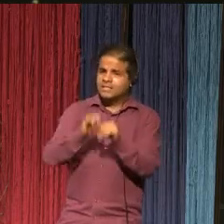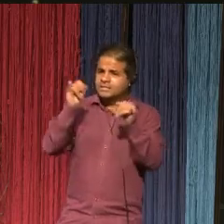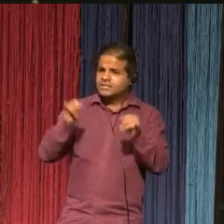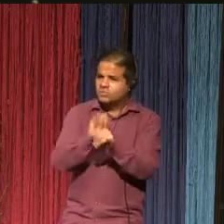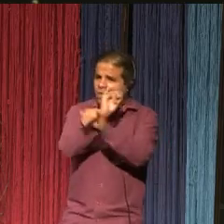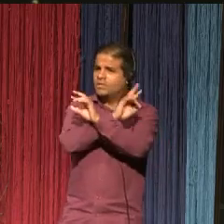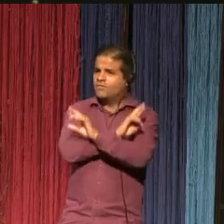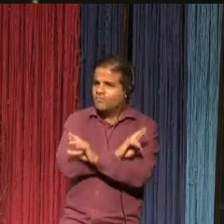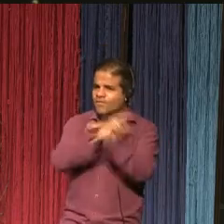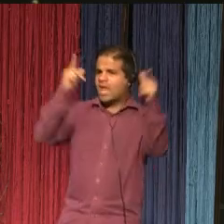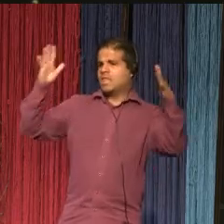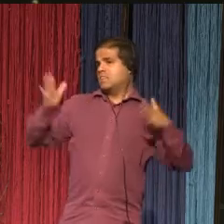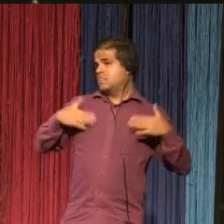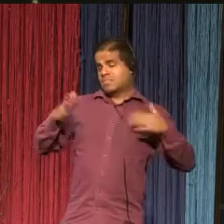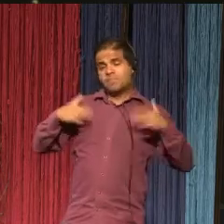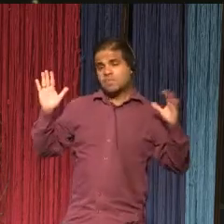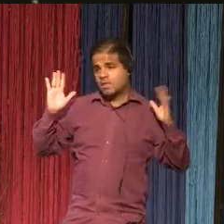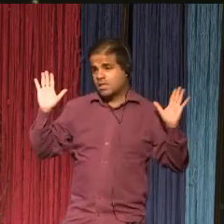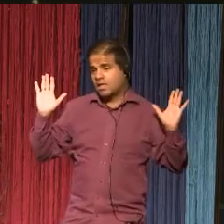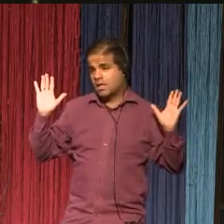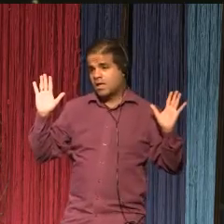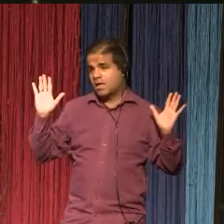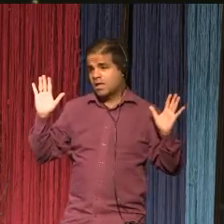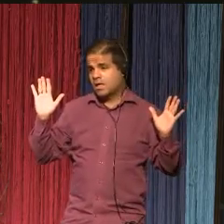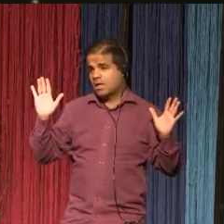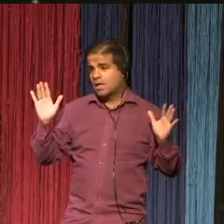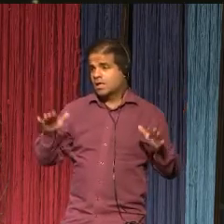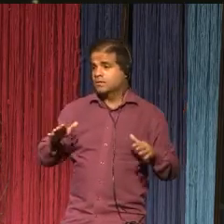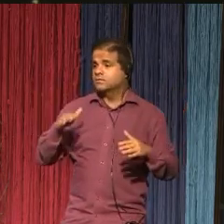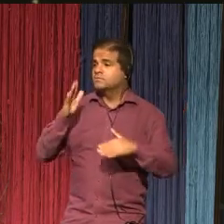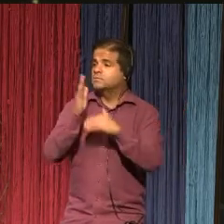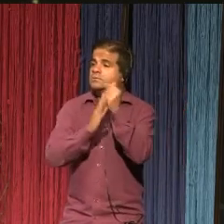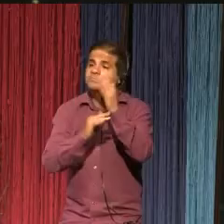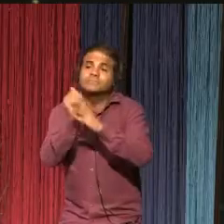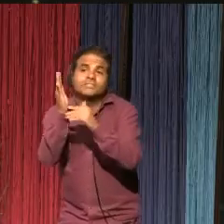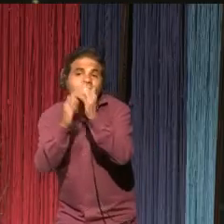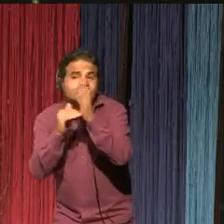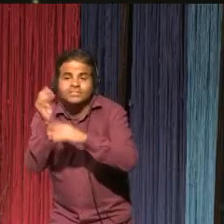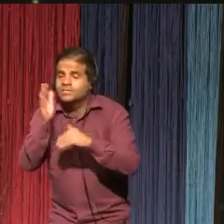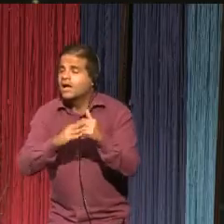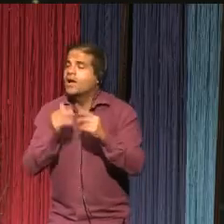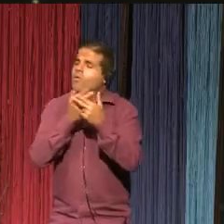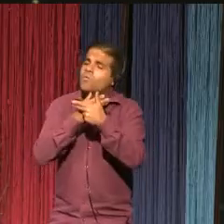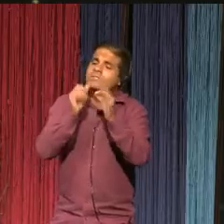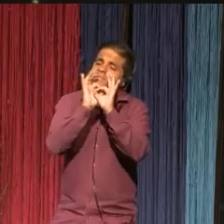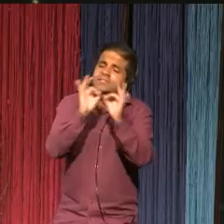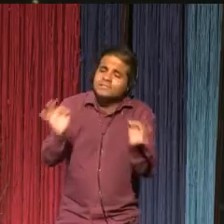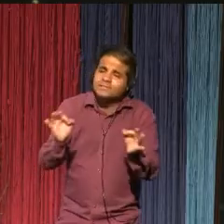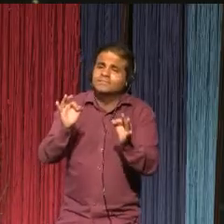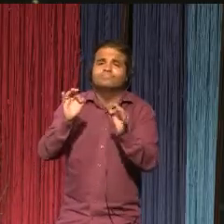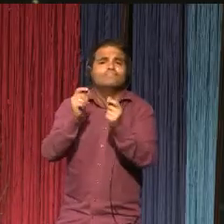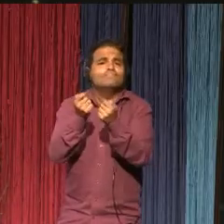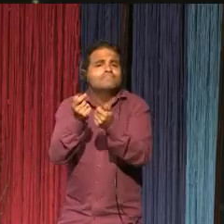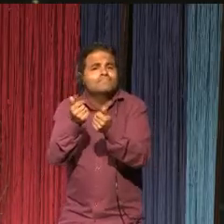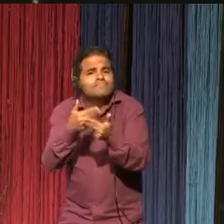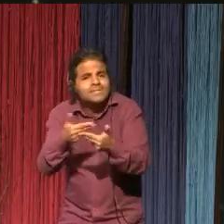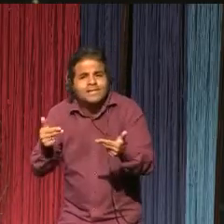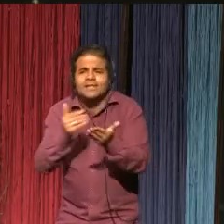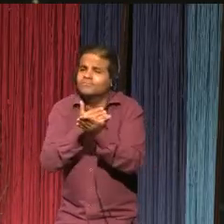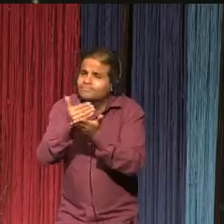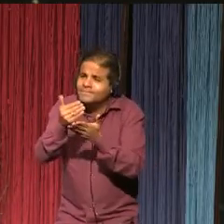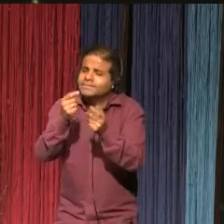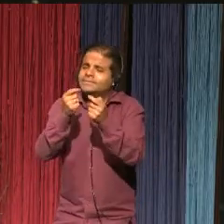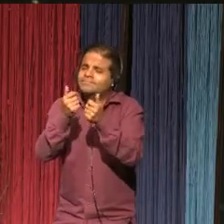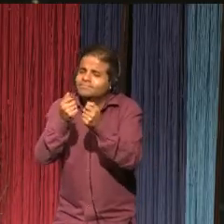diferente da minha. Então, praticar coisas pequenas. Comece